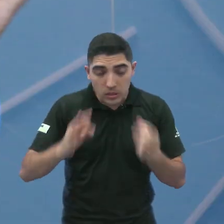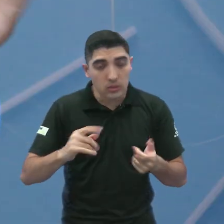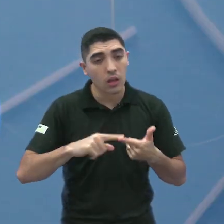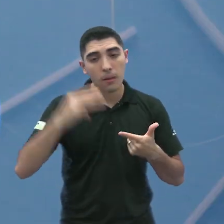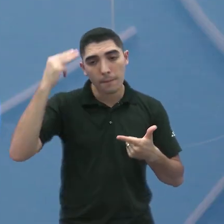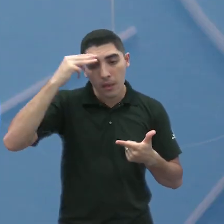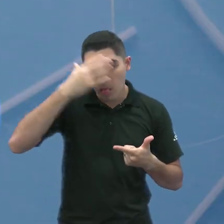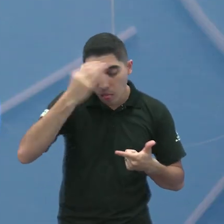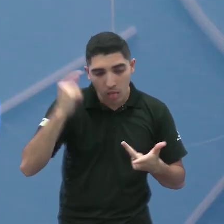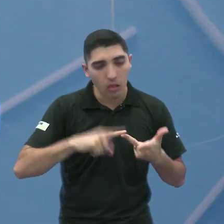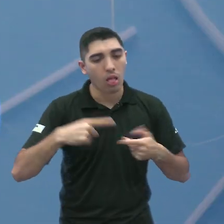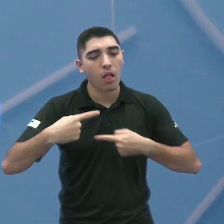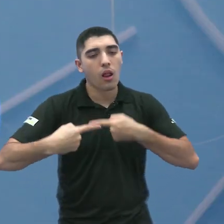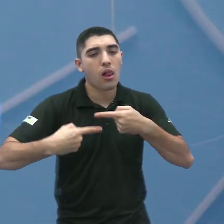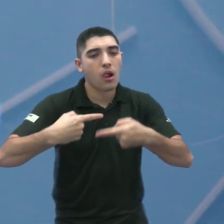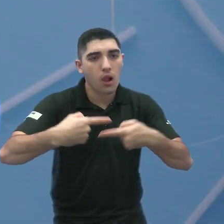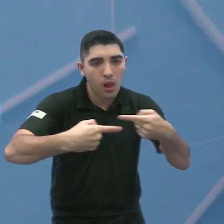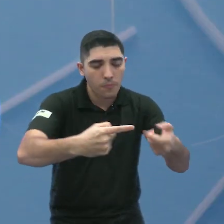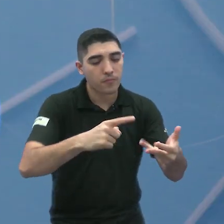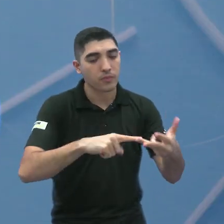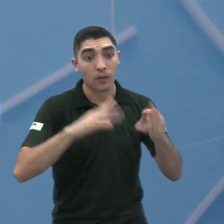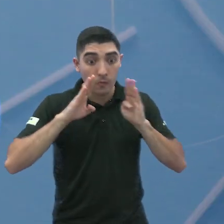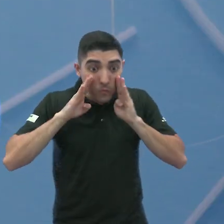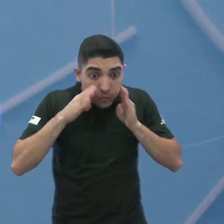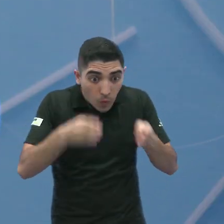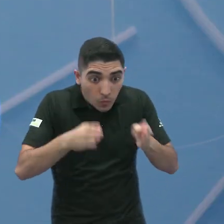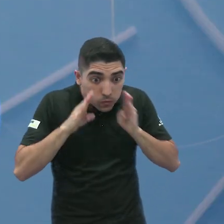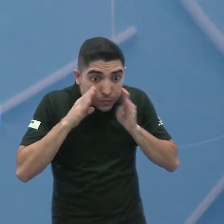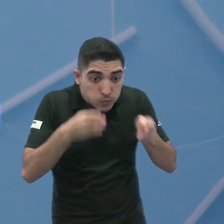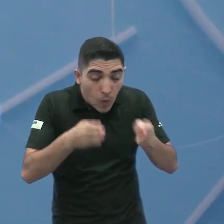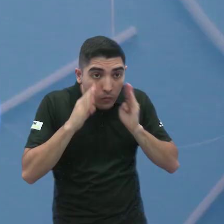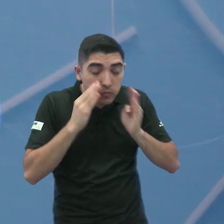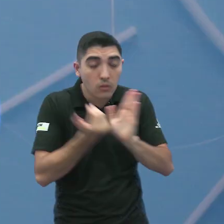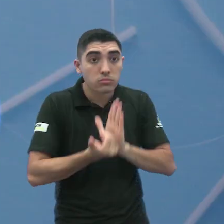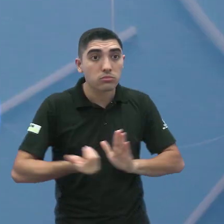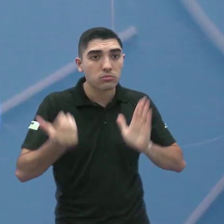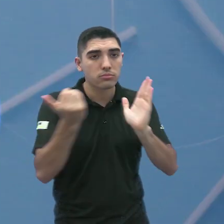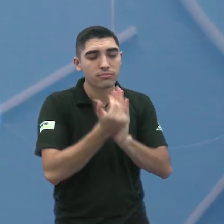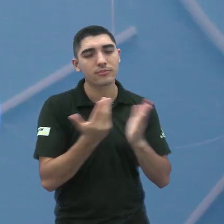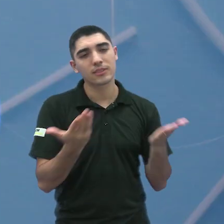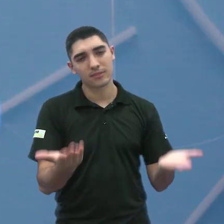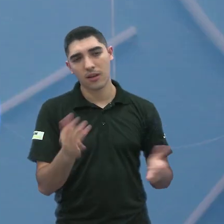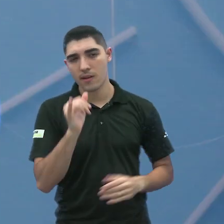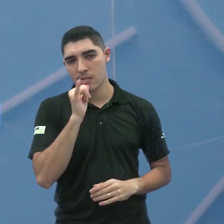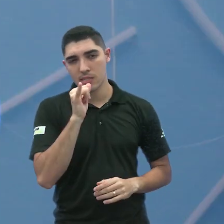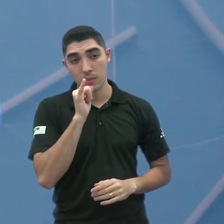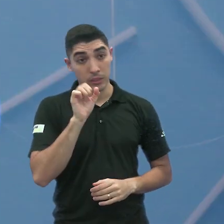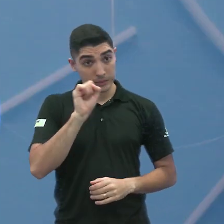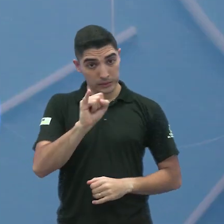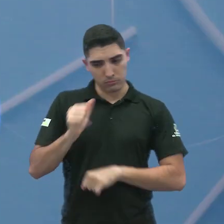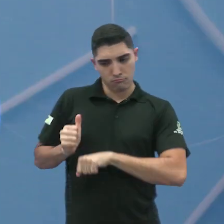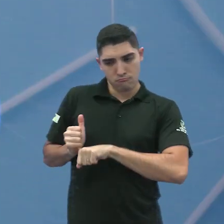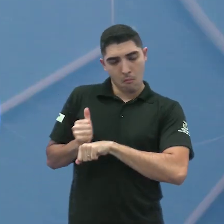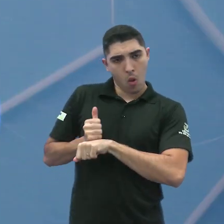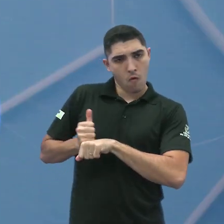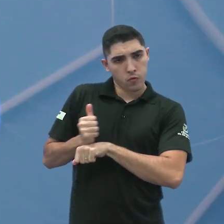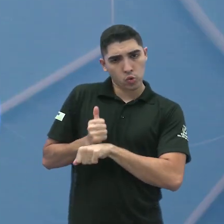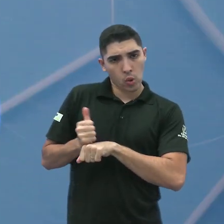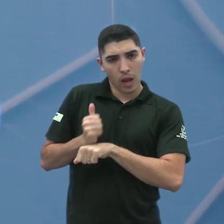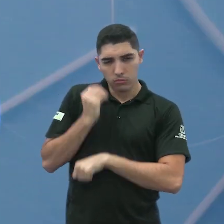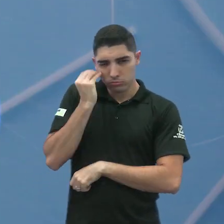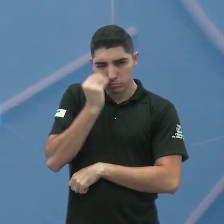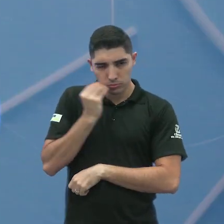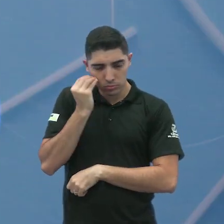a procrastinação tão famosa, o hiperfoco. Então, assim, a avaliação de um profissional habilitado e gabaritado